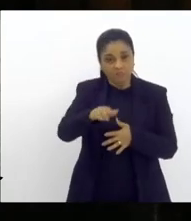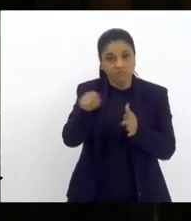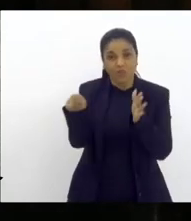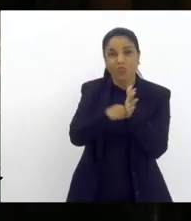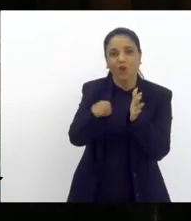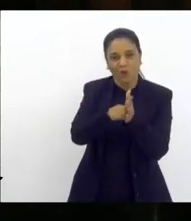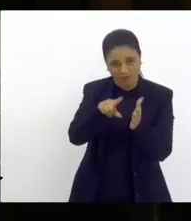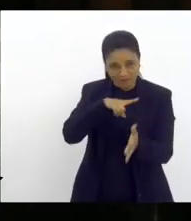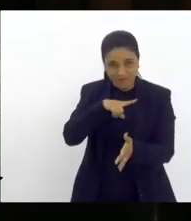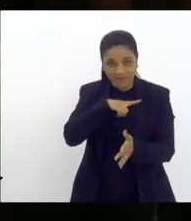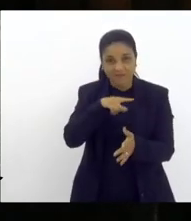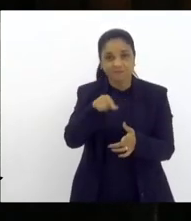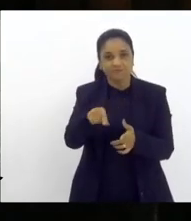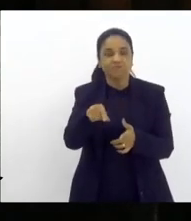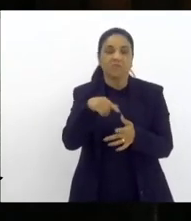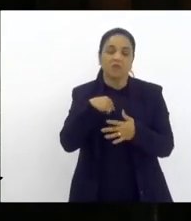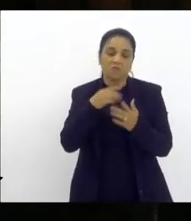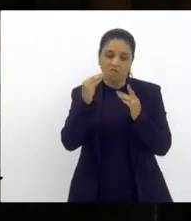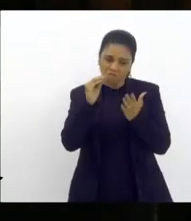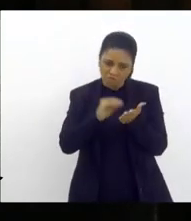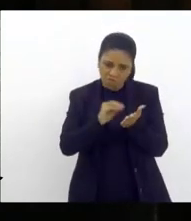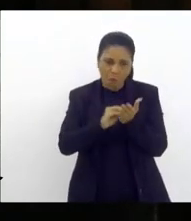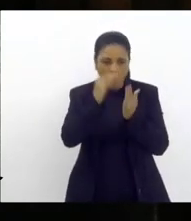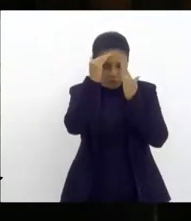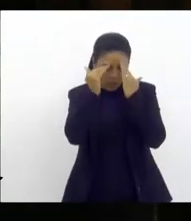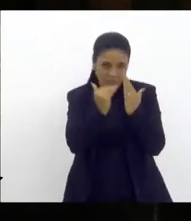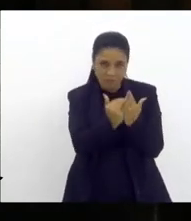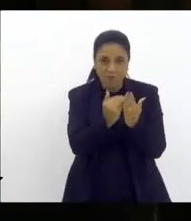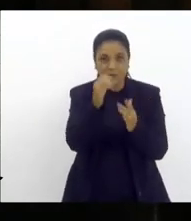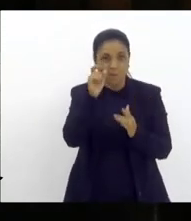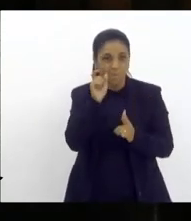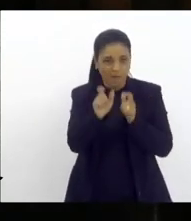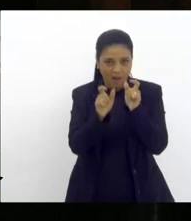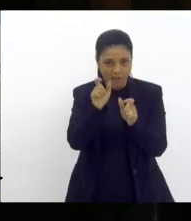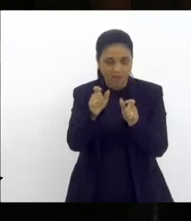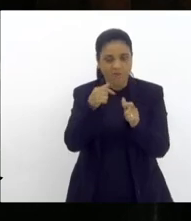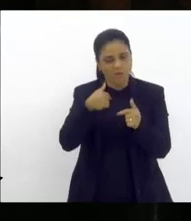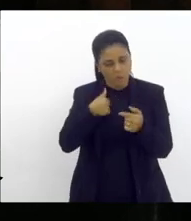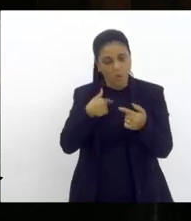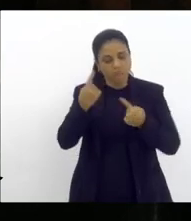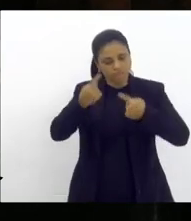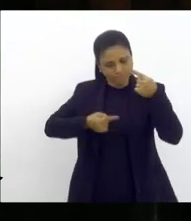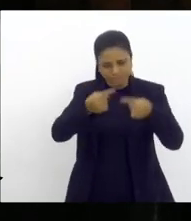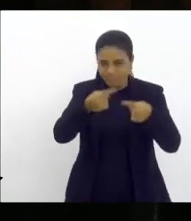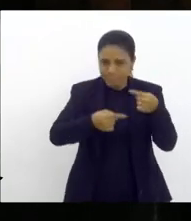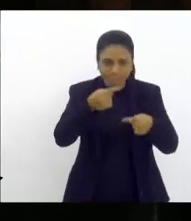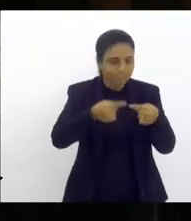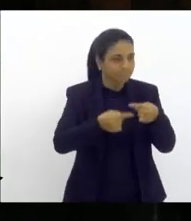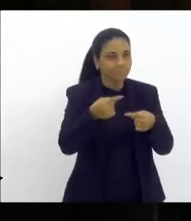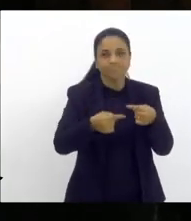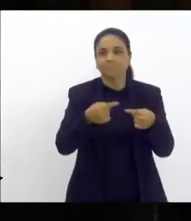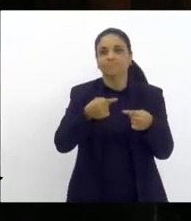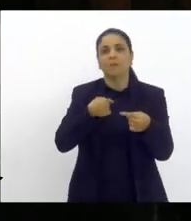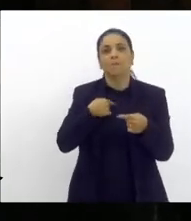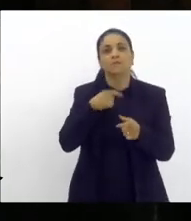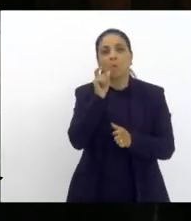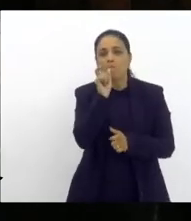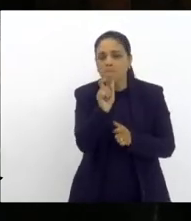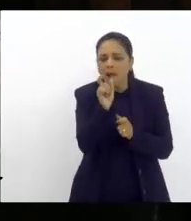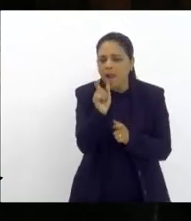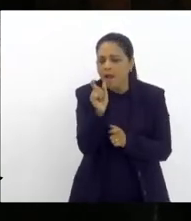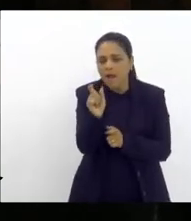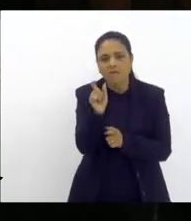deputada eles têm o hábito de faltar com respeito com as palavras eu faço duros embate nessa casa mas meço cada palavra